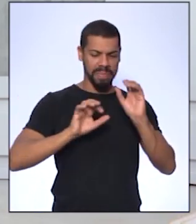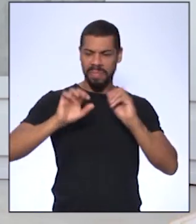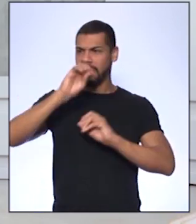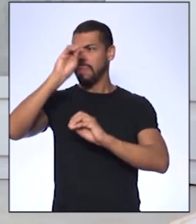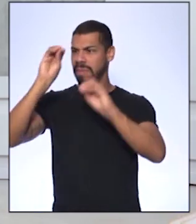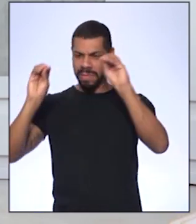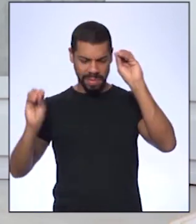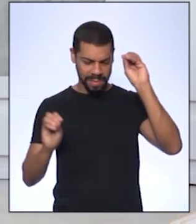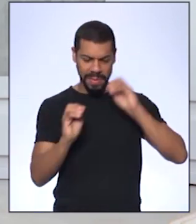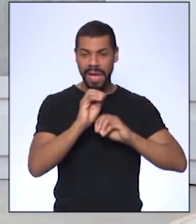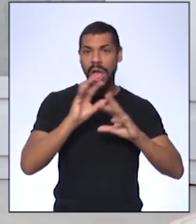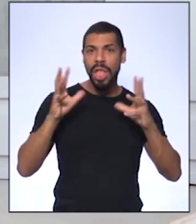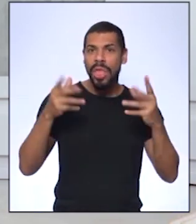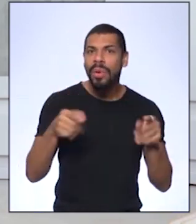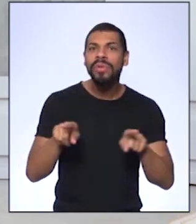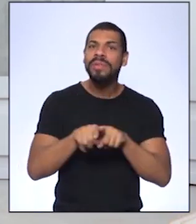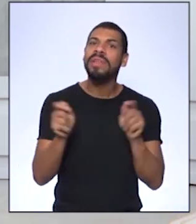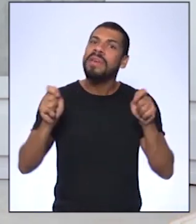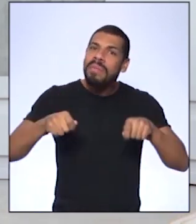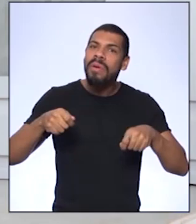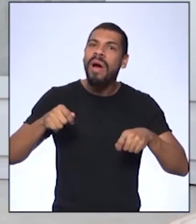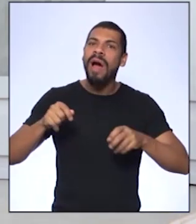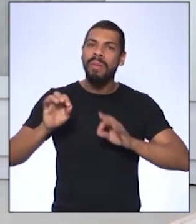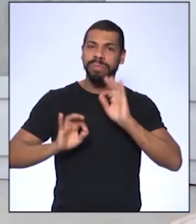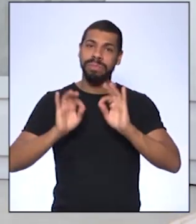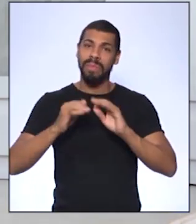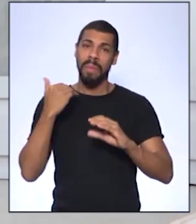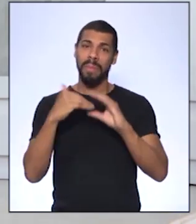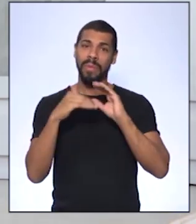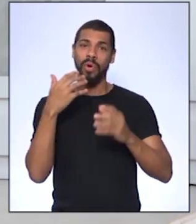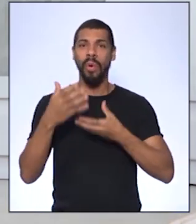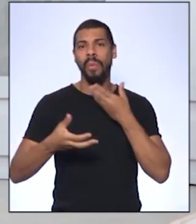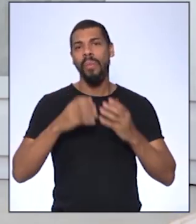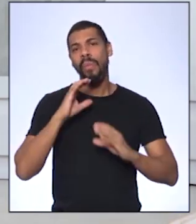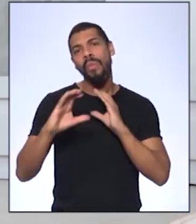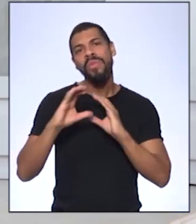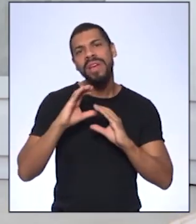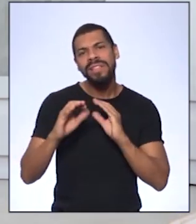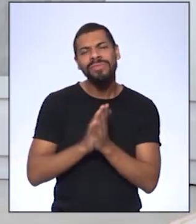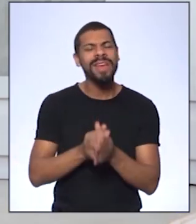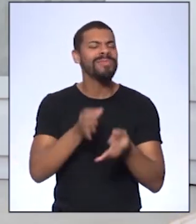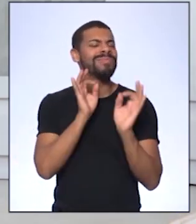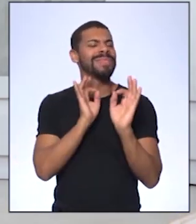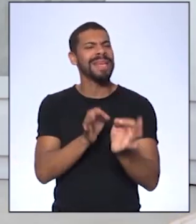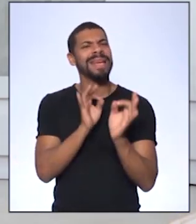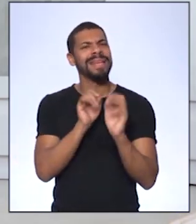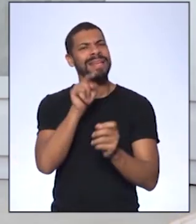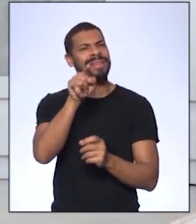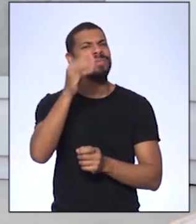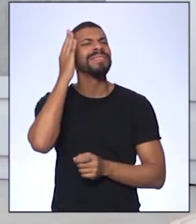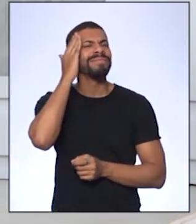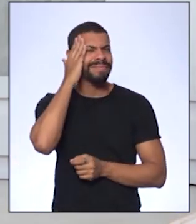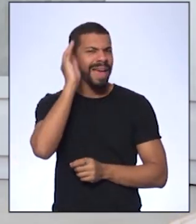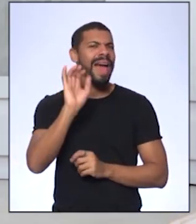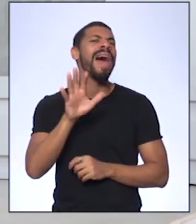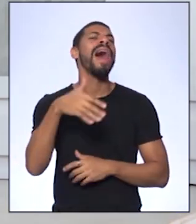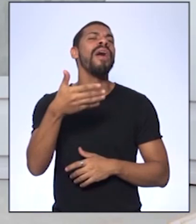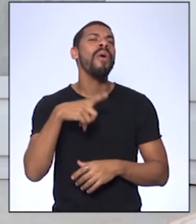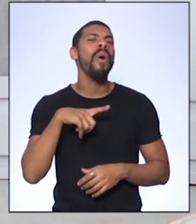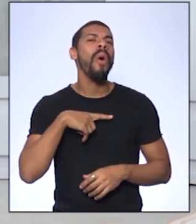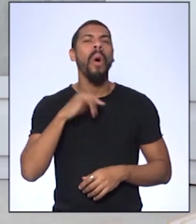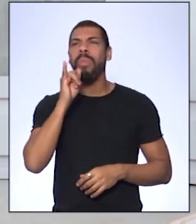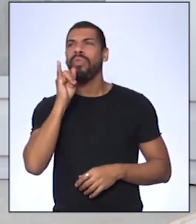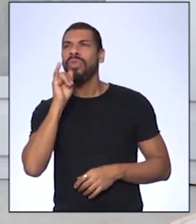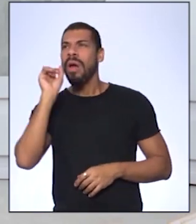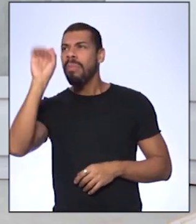E esses símbolos e ícones, eles reproduzem mensagens. Eu tenho certeza que você sabe exatamente quais são os